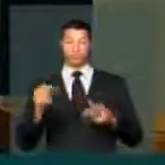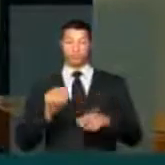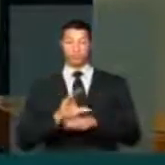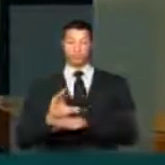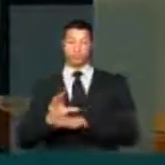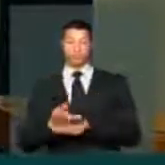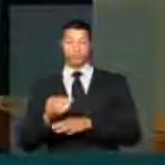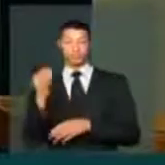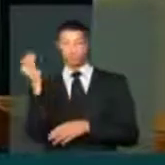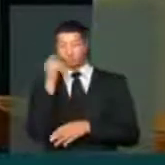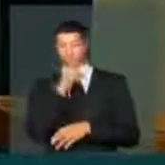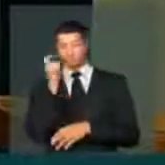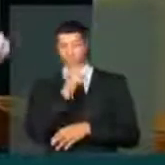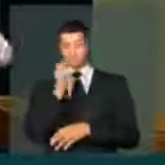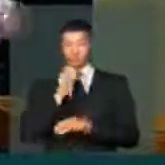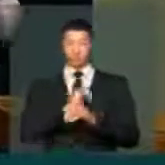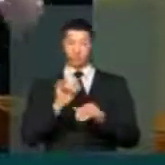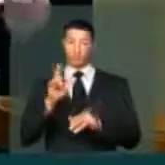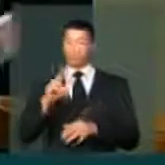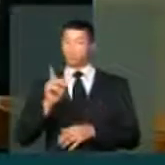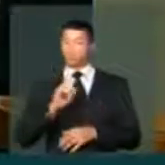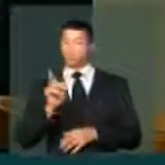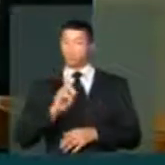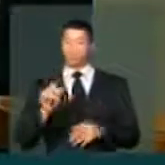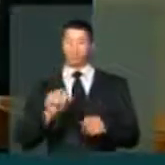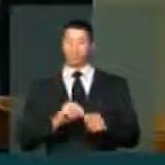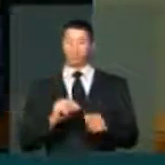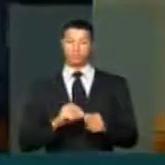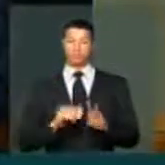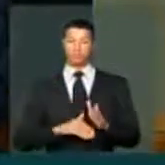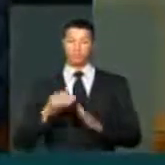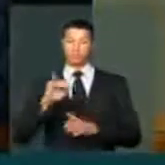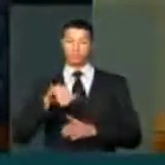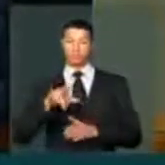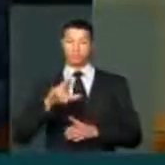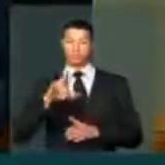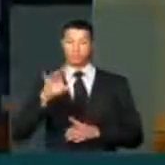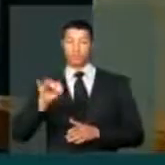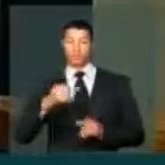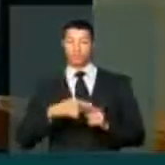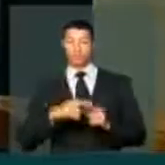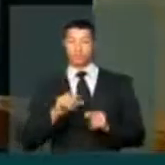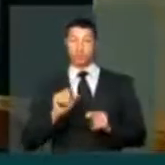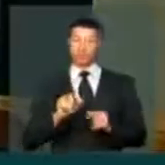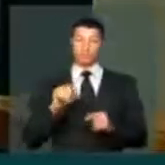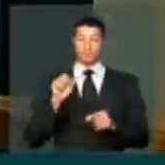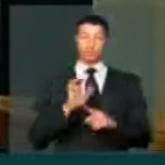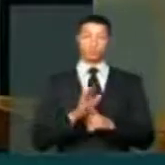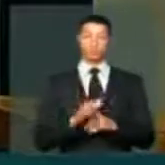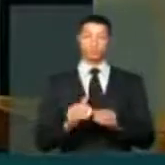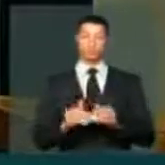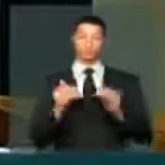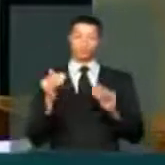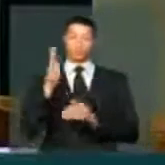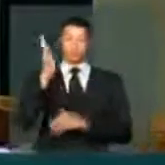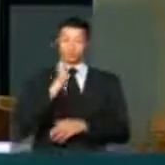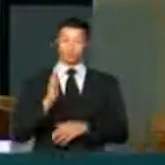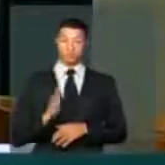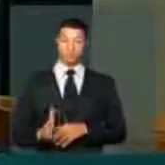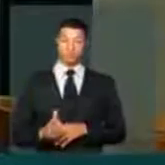a campanha foi negado. Foi dito que não seria feito o aumento de juros, porque isso impede o crescimento do